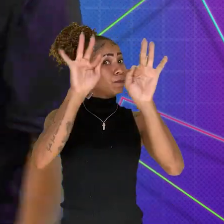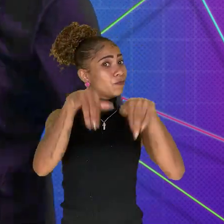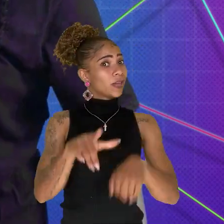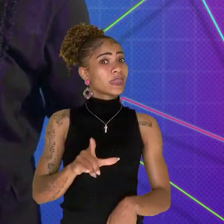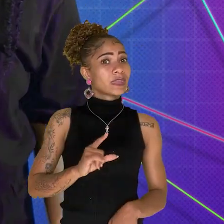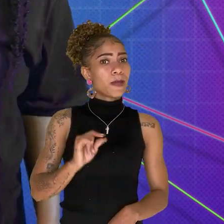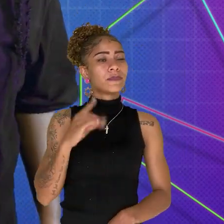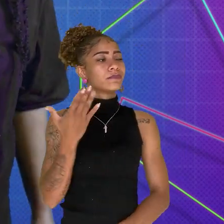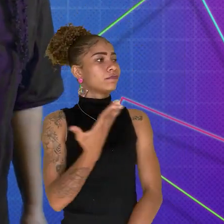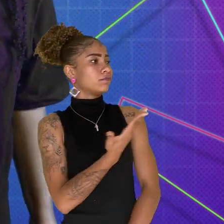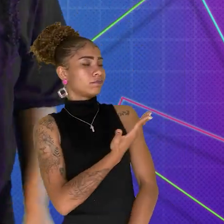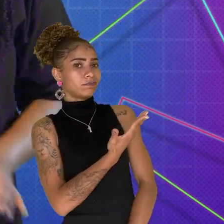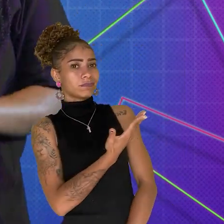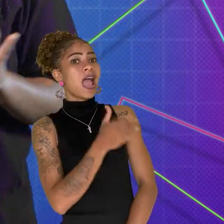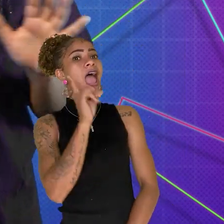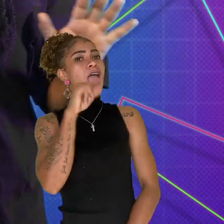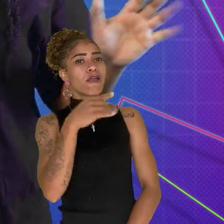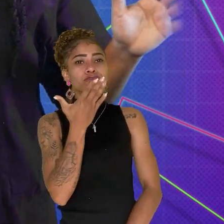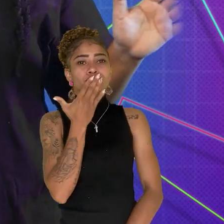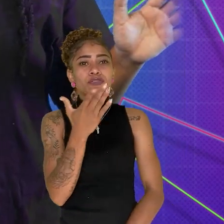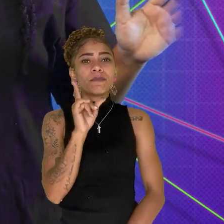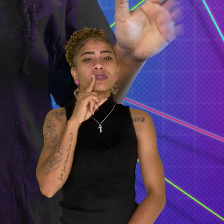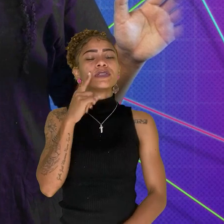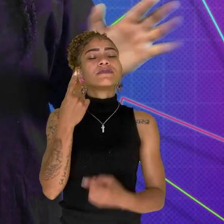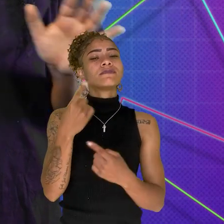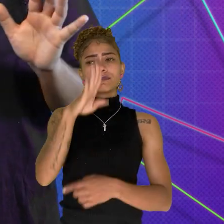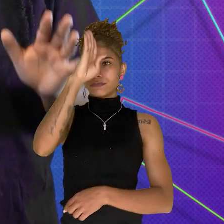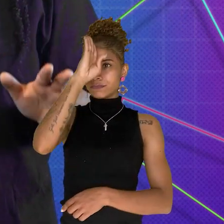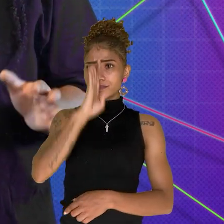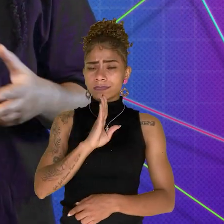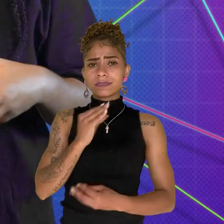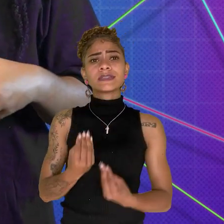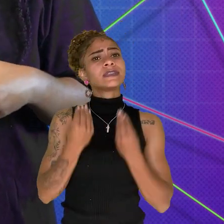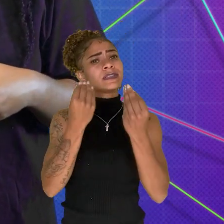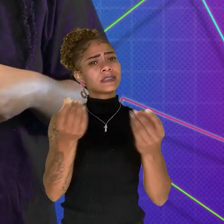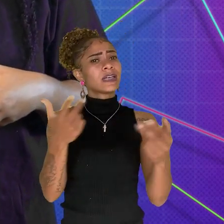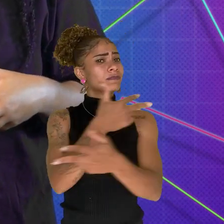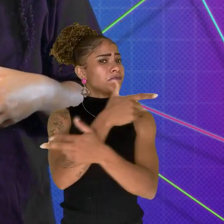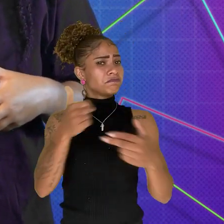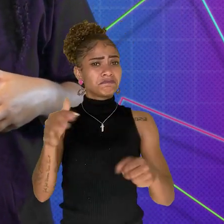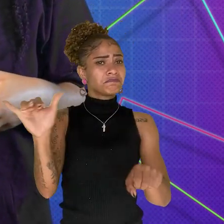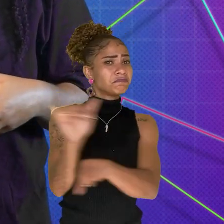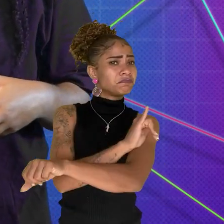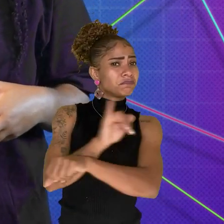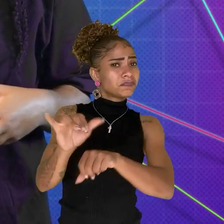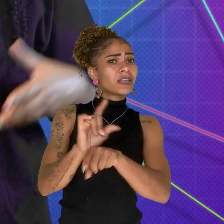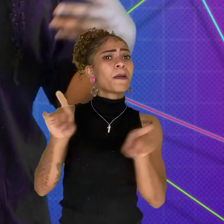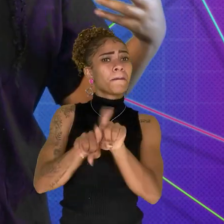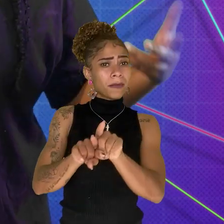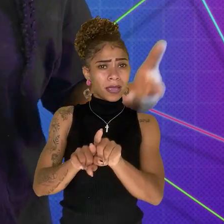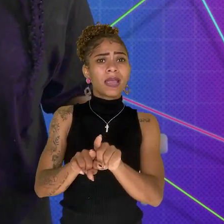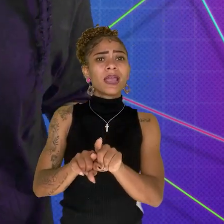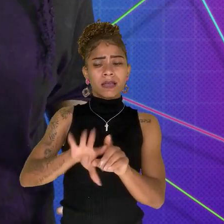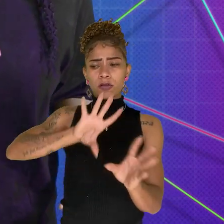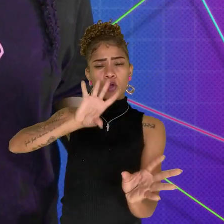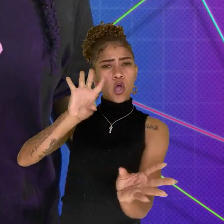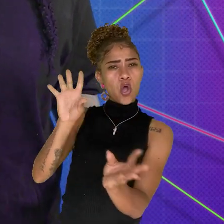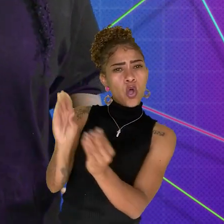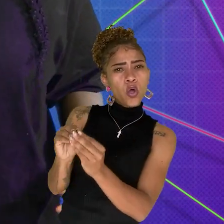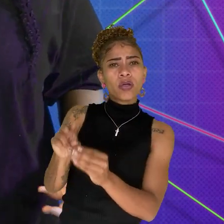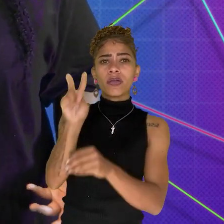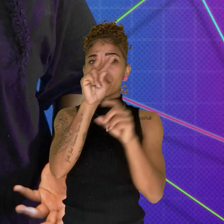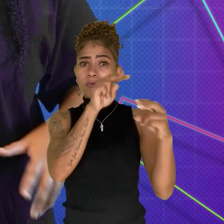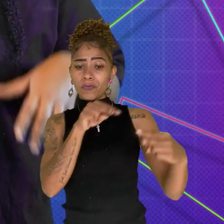fim, temos o Sandbox. Esse é um programa de produção musical gratuito que oferece uma ampla gama de ferramentas, incluindo